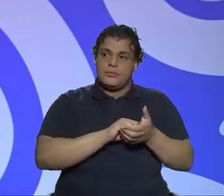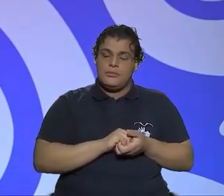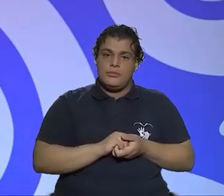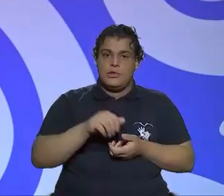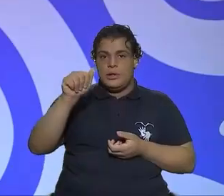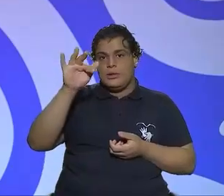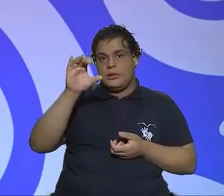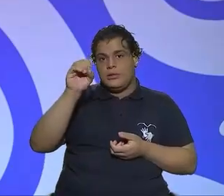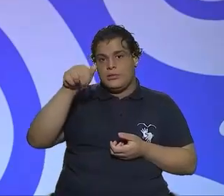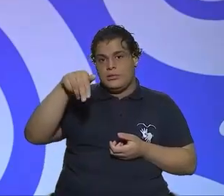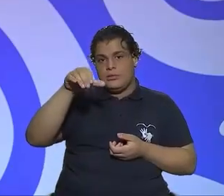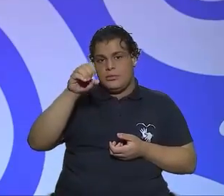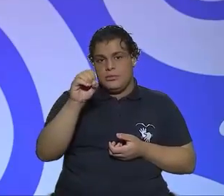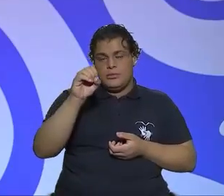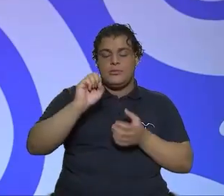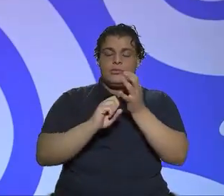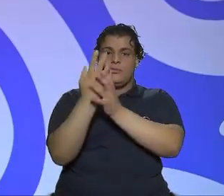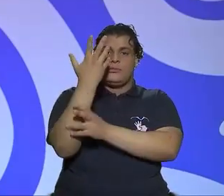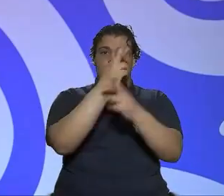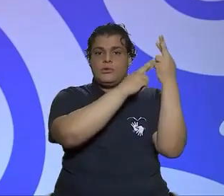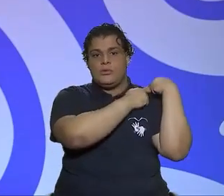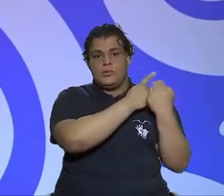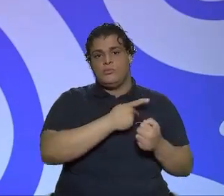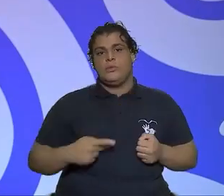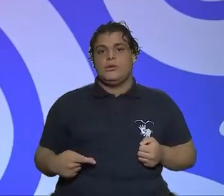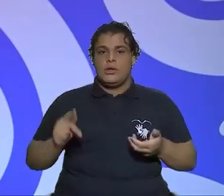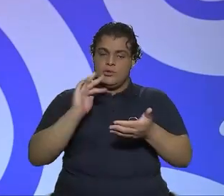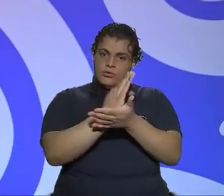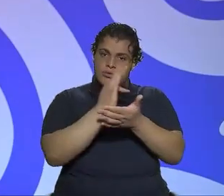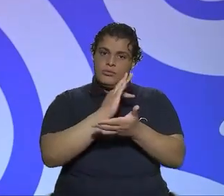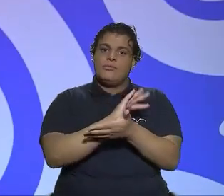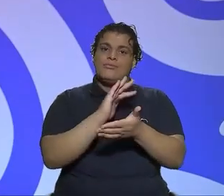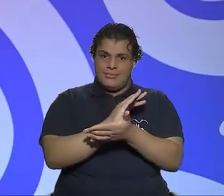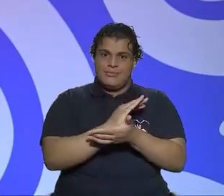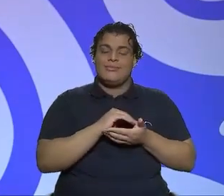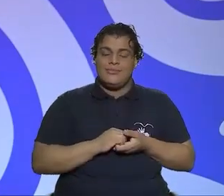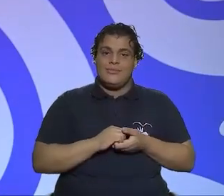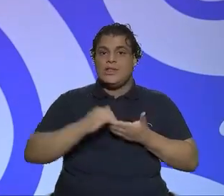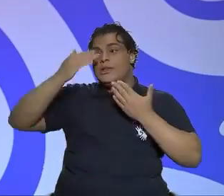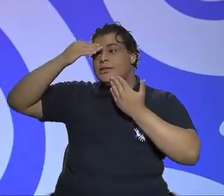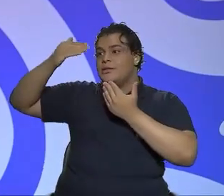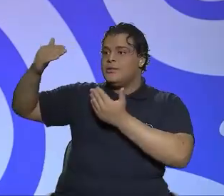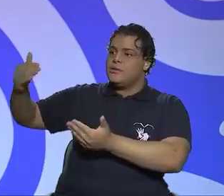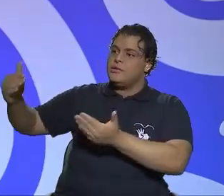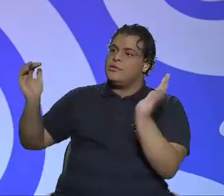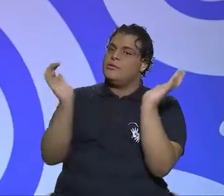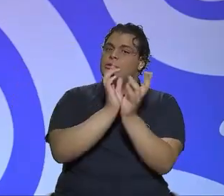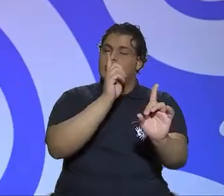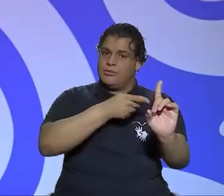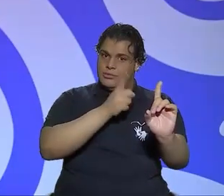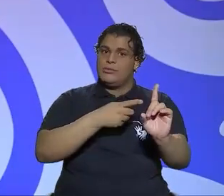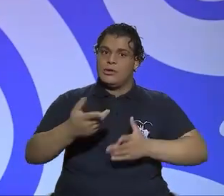de Afonso Borges, idealizador e curador-presidente do FLI Araxá. Agradecemos a comissão julgadora